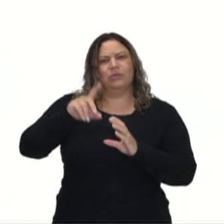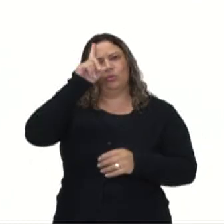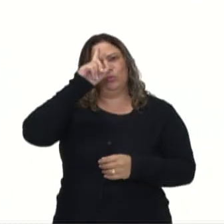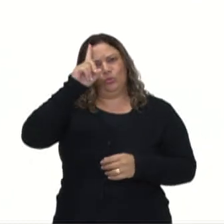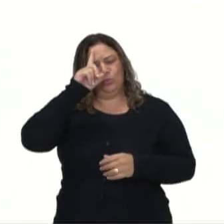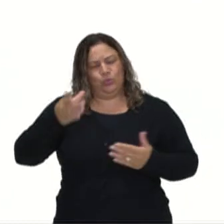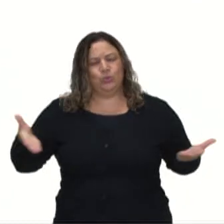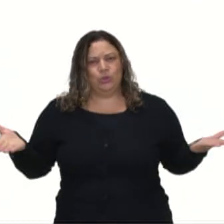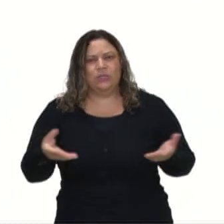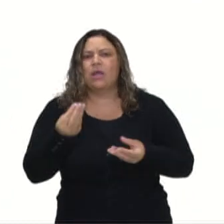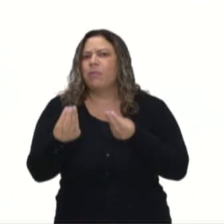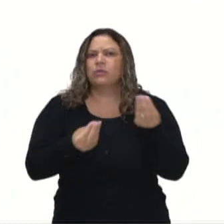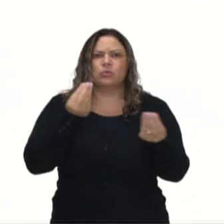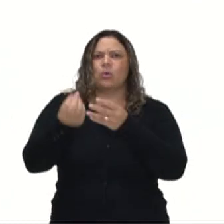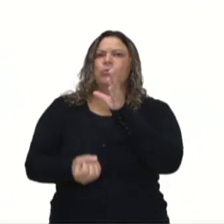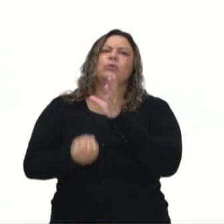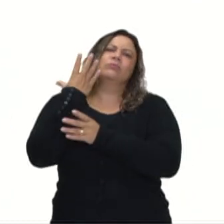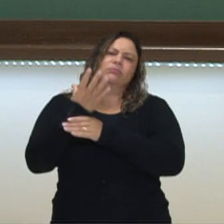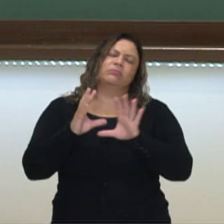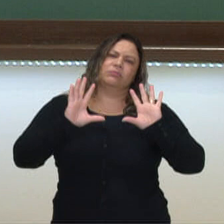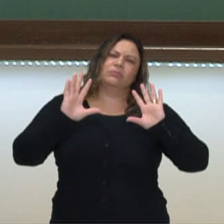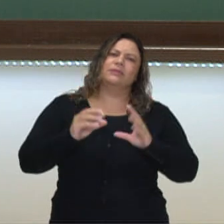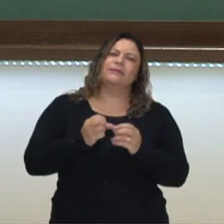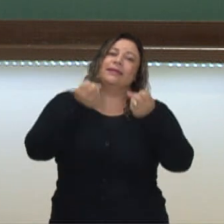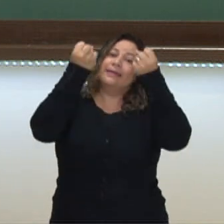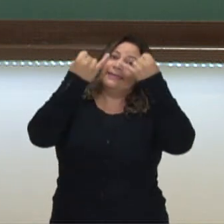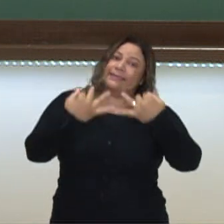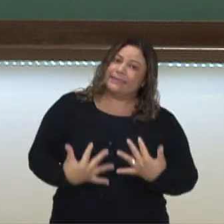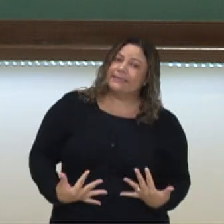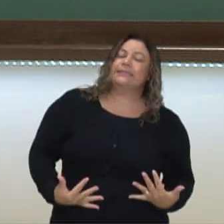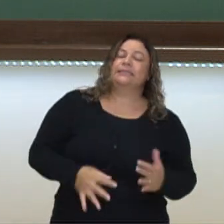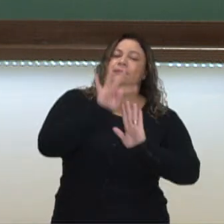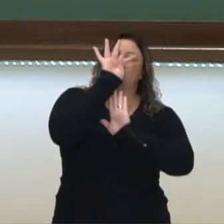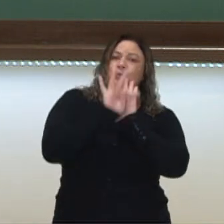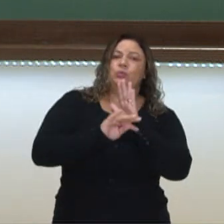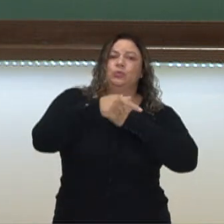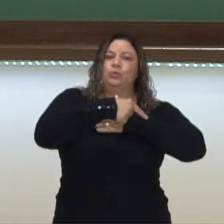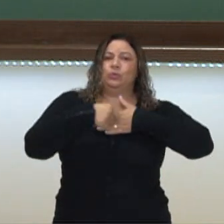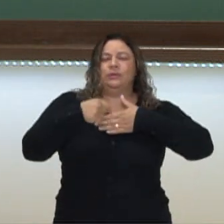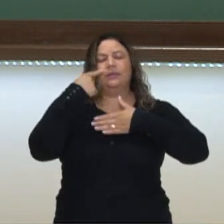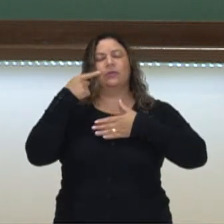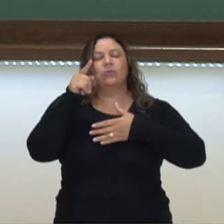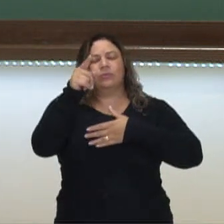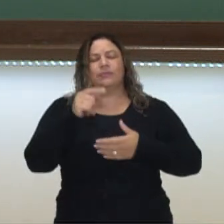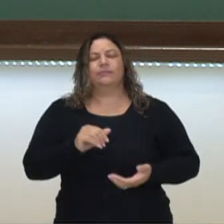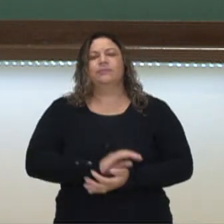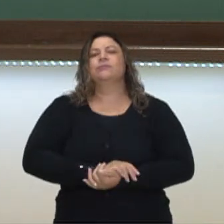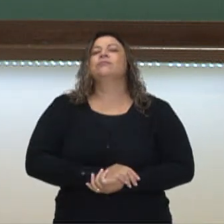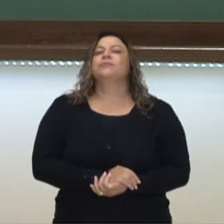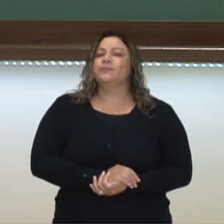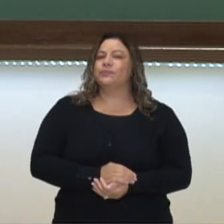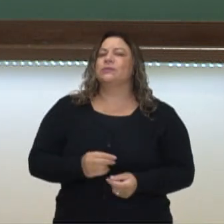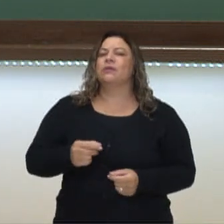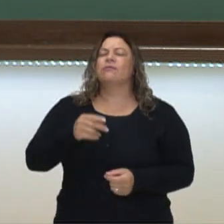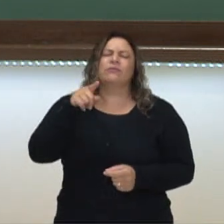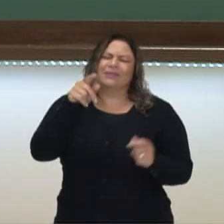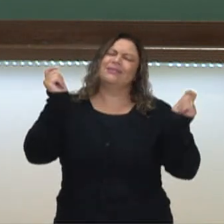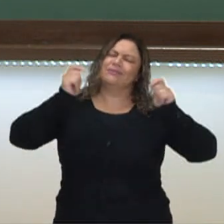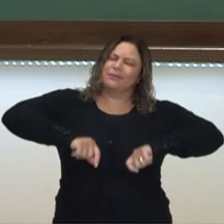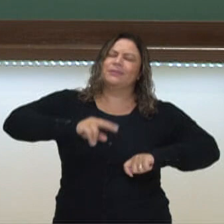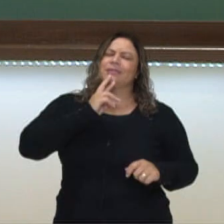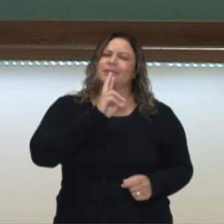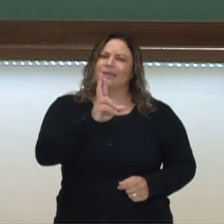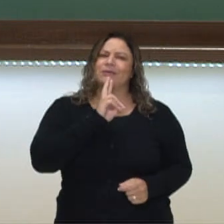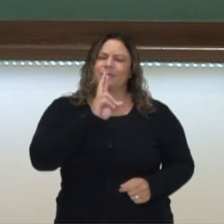Como essa função aparece exemplificada no texto? Pensem aí, eu tenho certeza que vocês são capazes de responder. Eu já volto